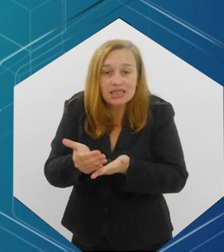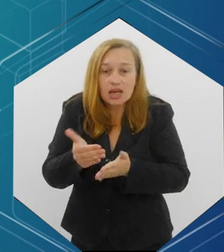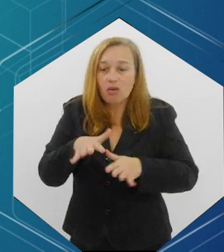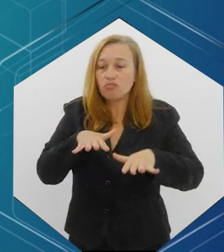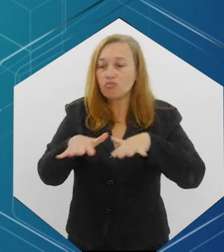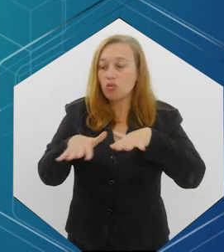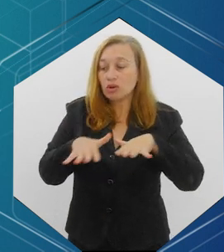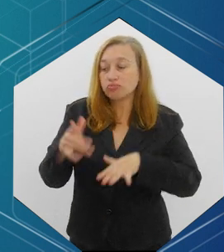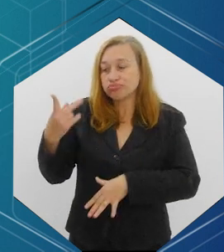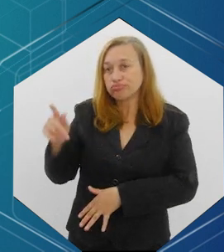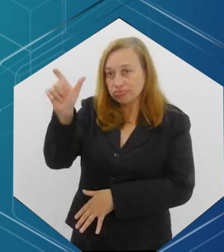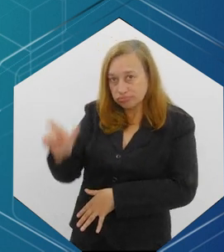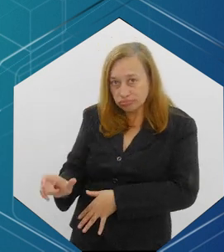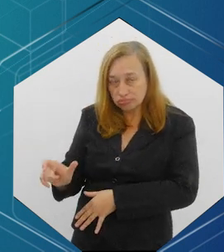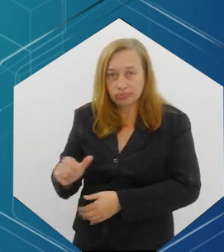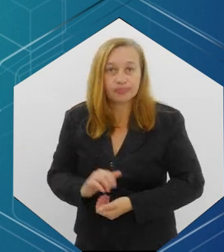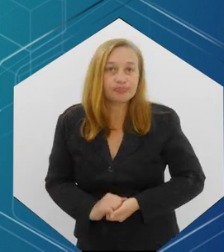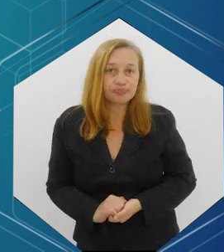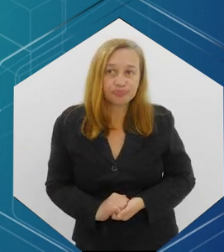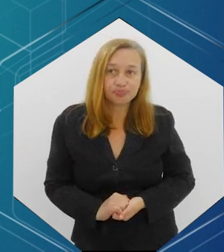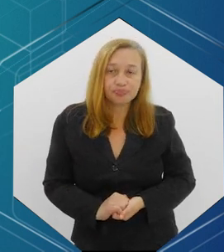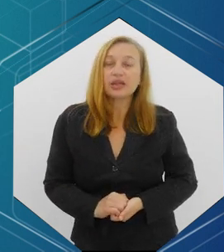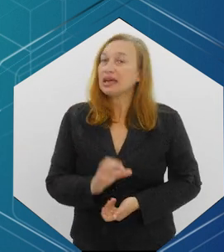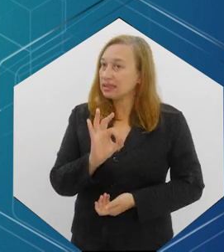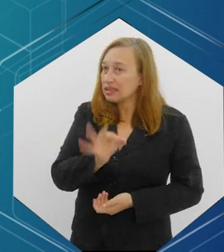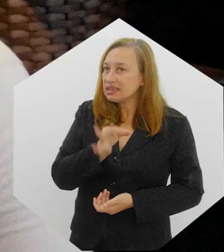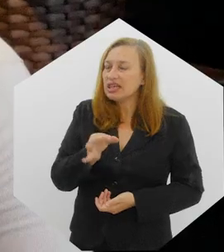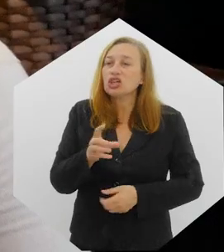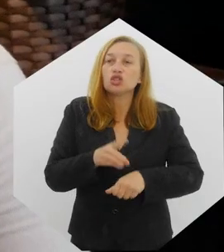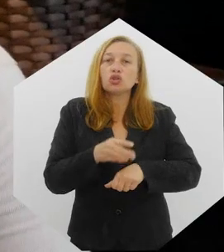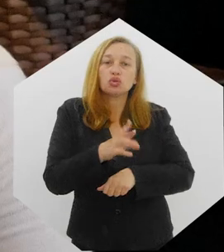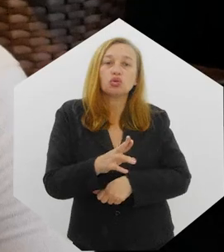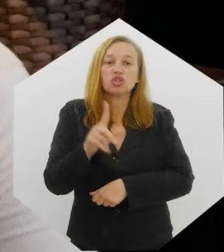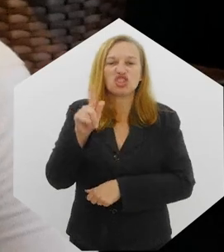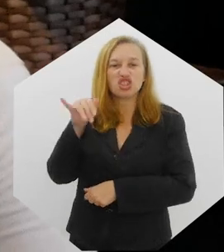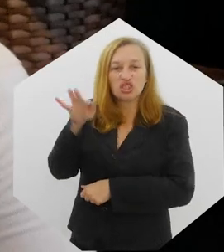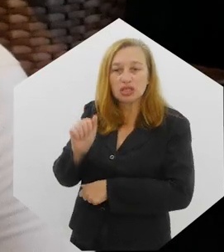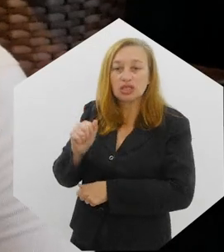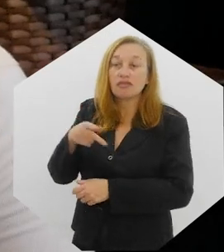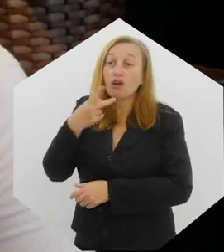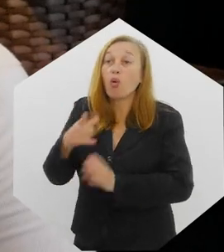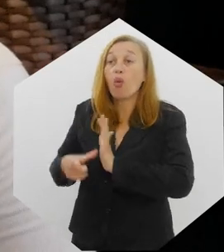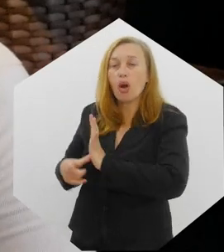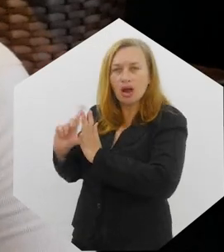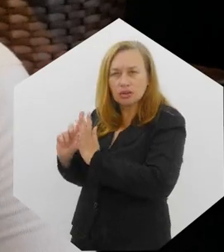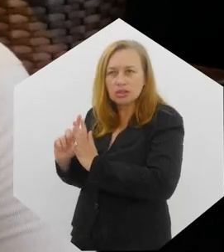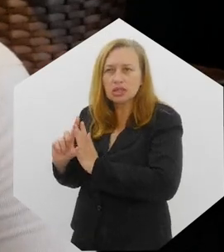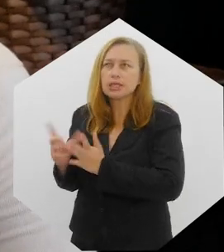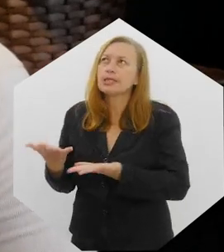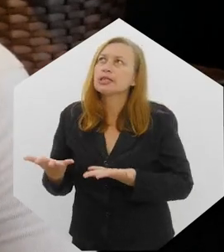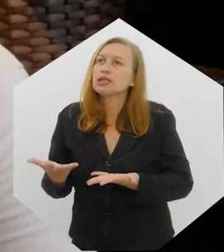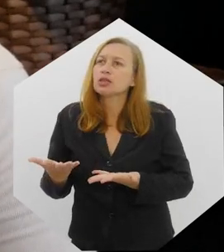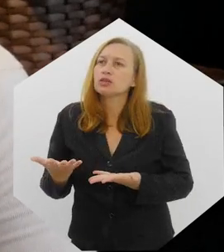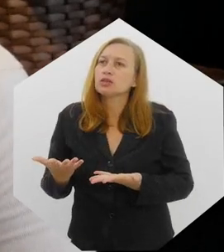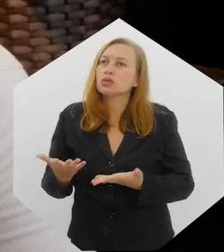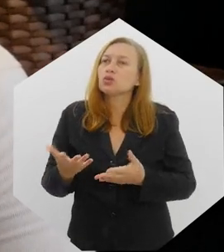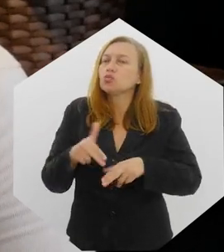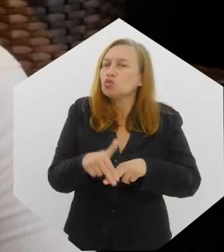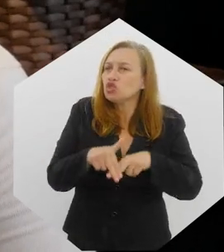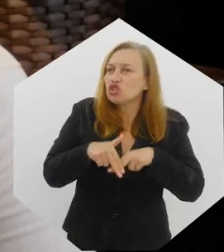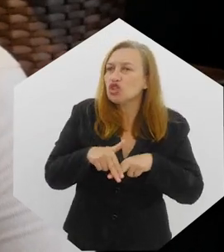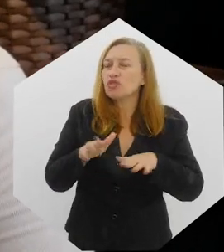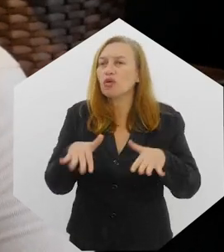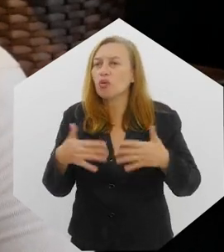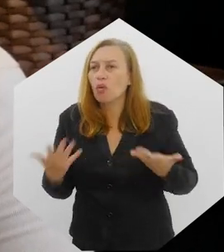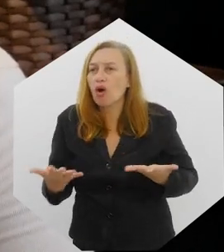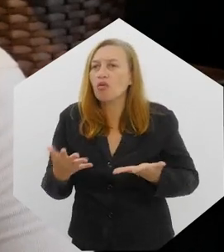a mobilização desse paciente. Tá certo. Doutora Gina, a gente falou no bloco anterior sobre as possíveis